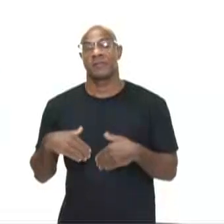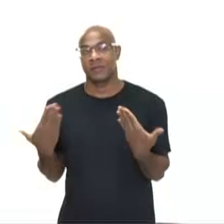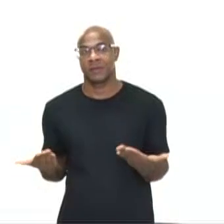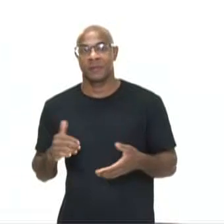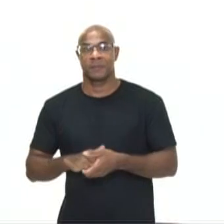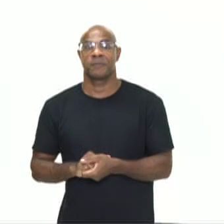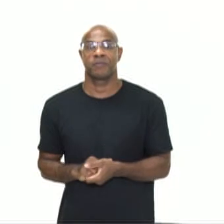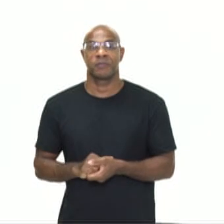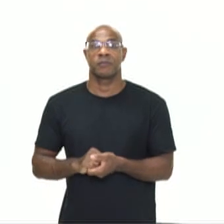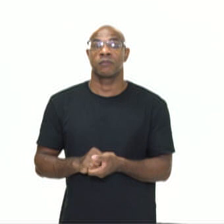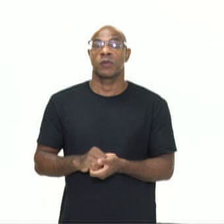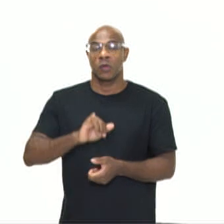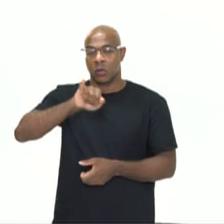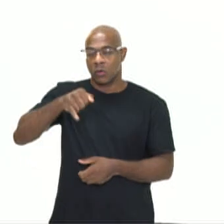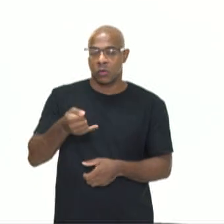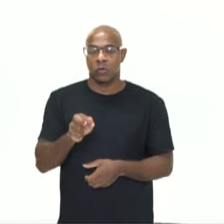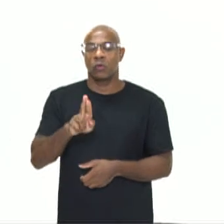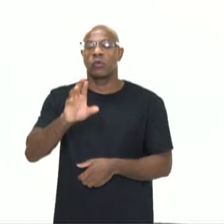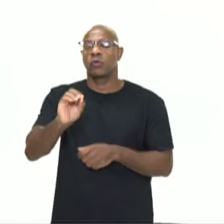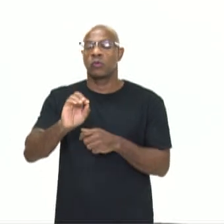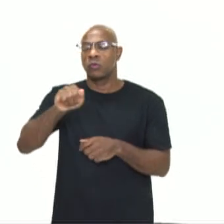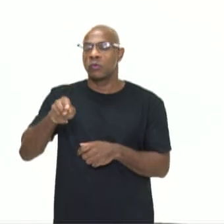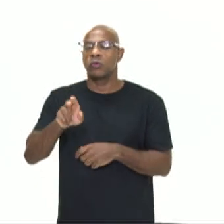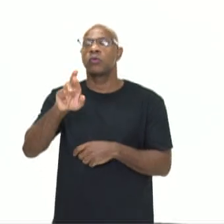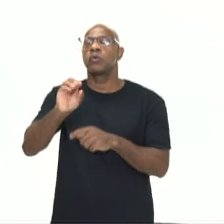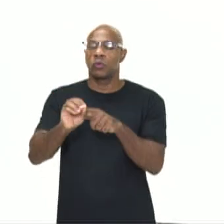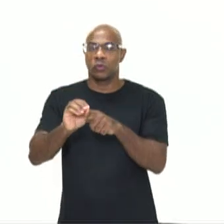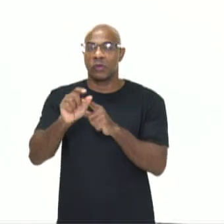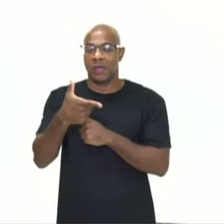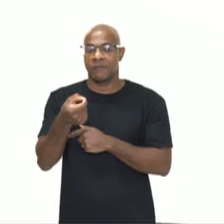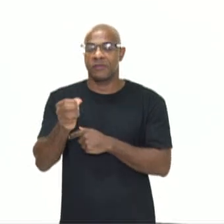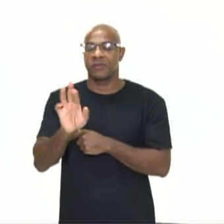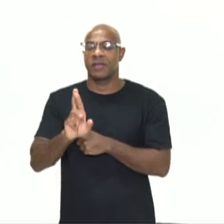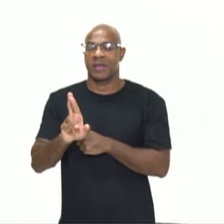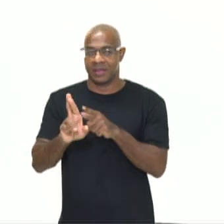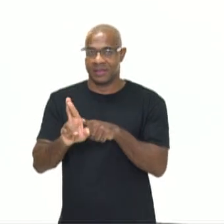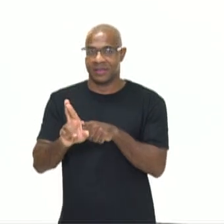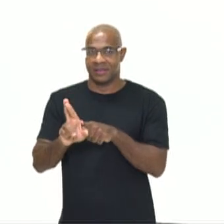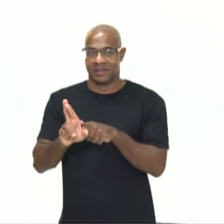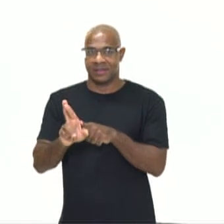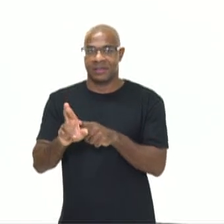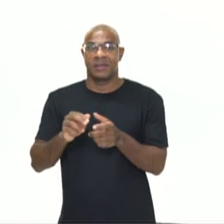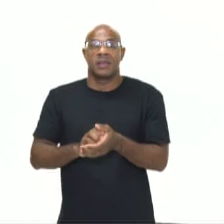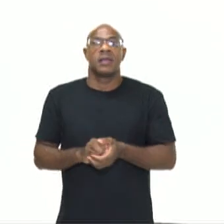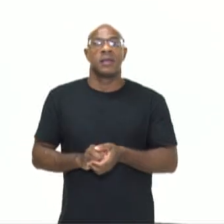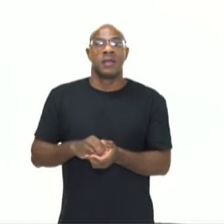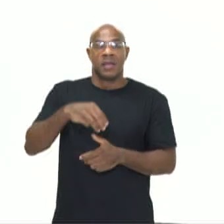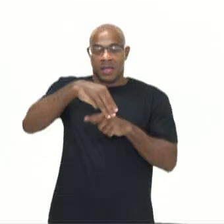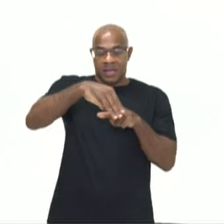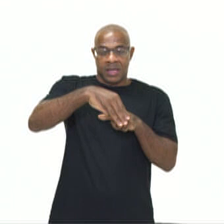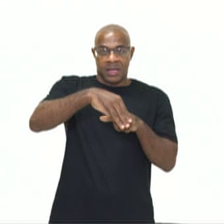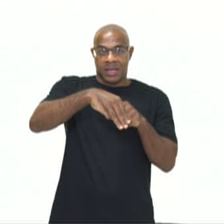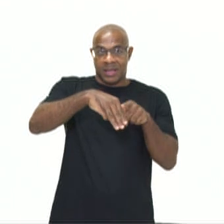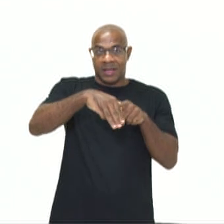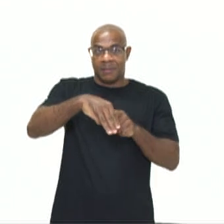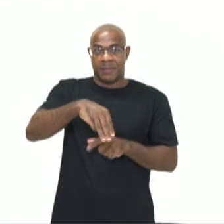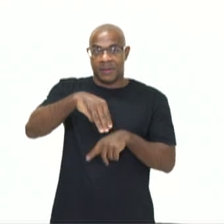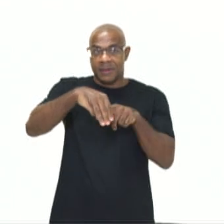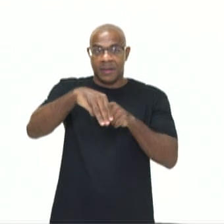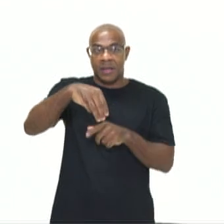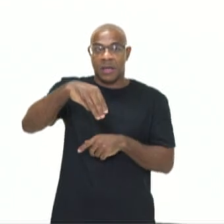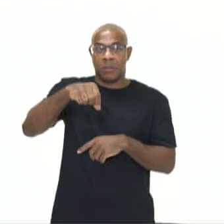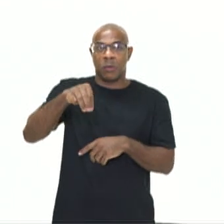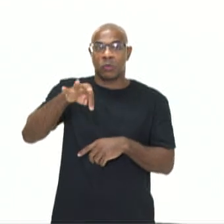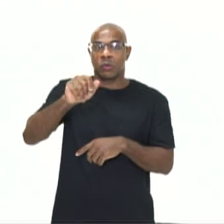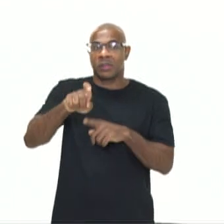Portanto, o juro será de R$20. E o montante, que eu vou chamar pela letra M, maiúscula ou minúscula, a ser